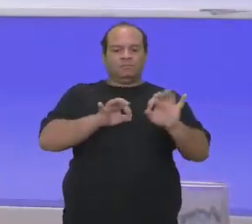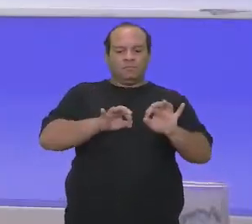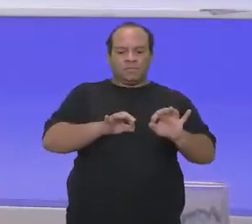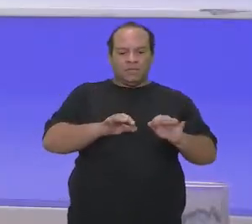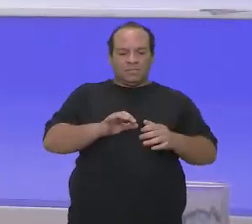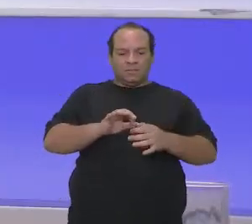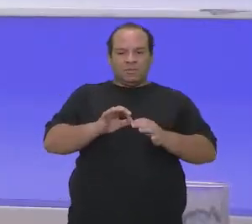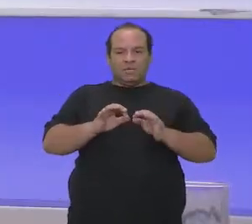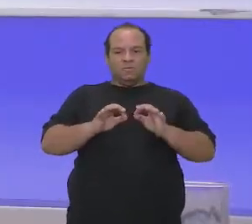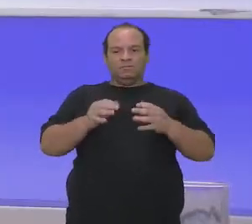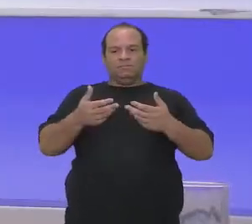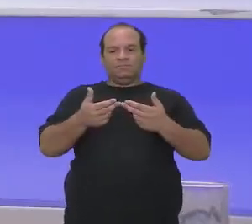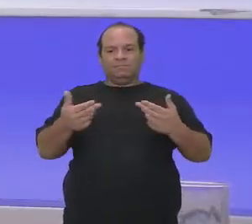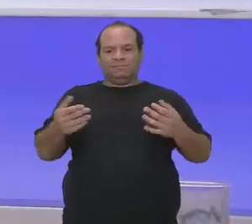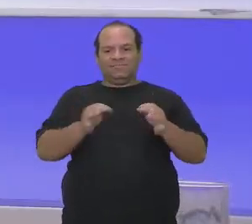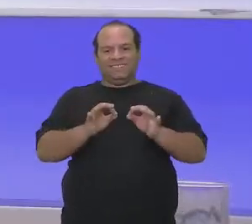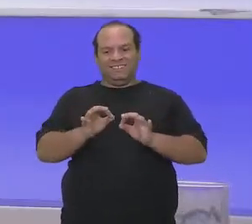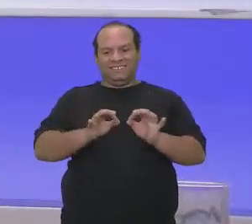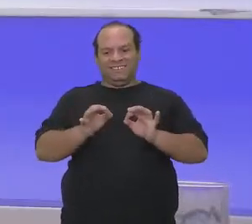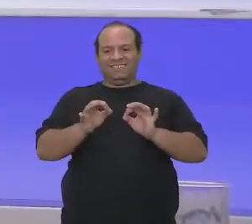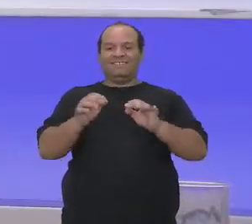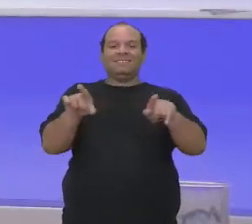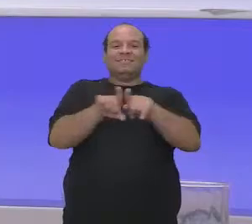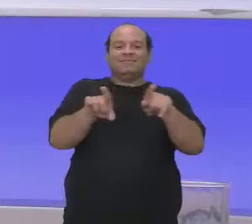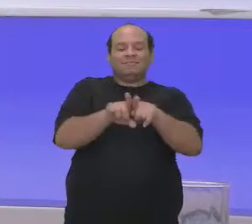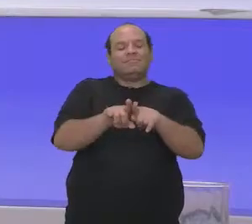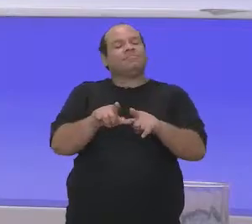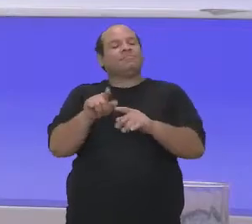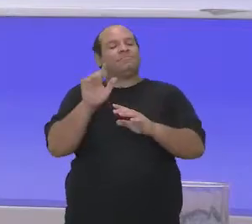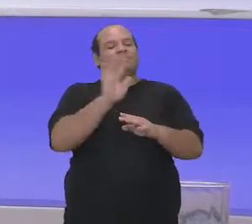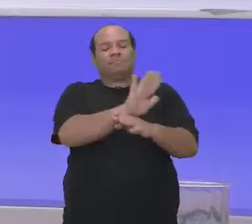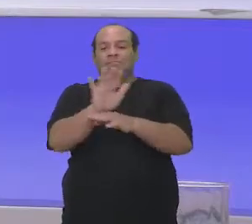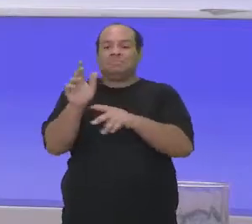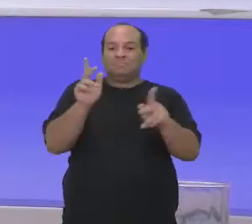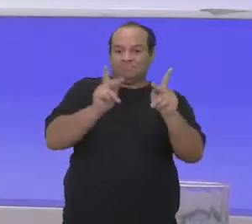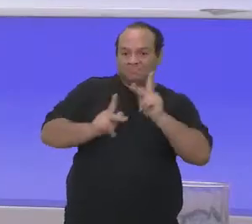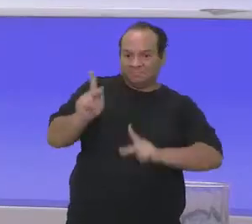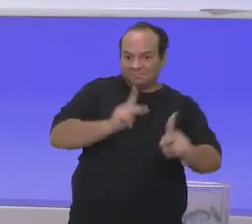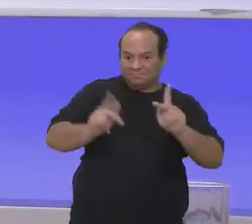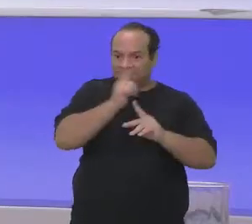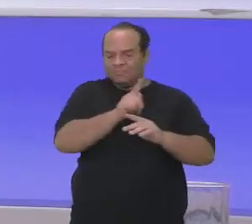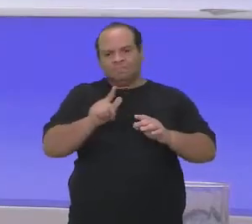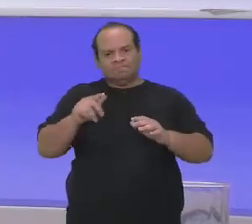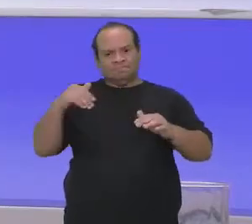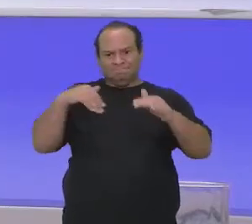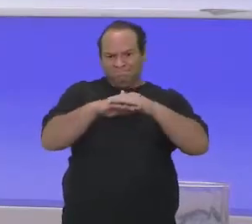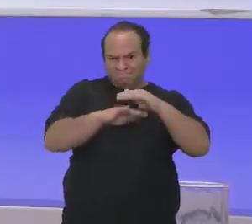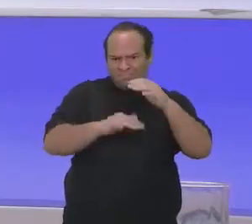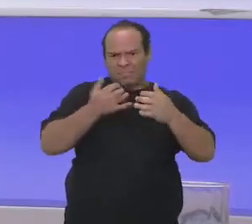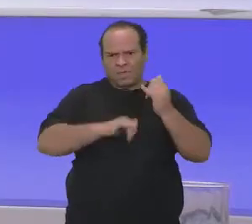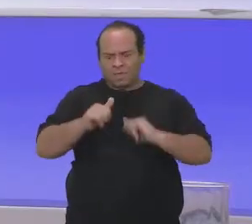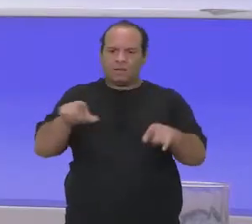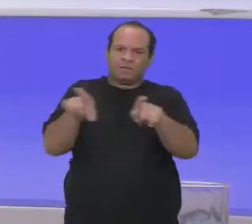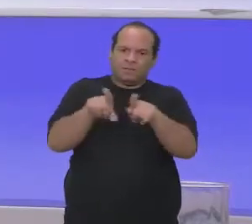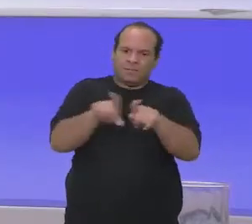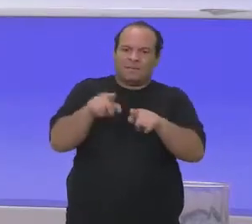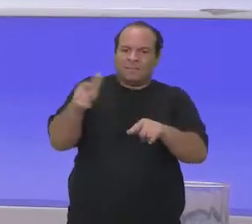ela abre consultas públicas para regulação desses armazenamentos de energia.